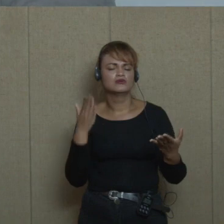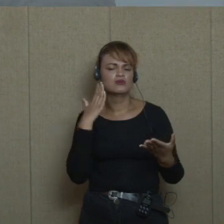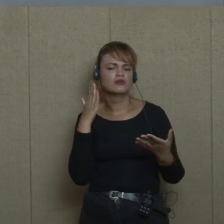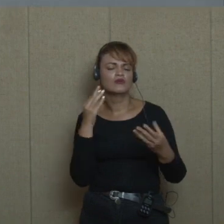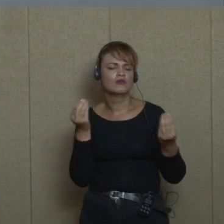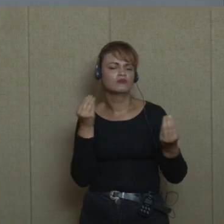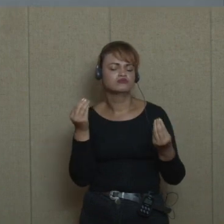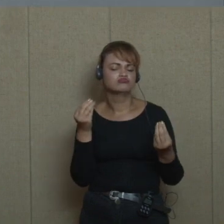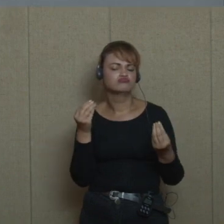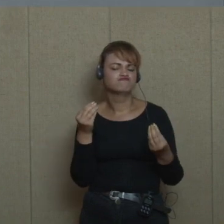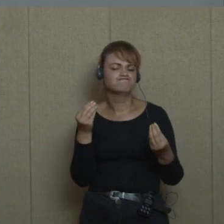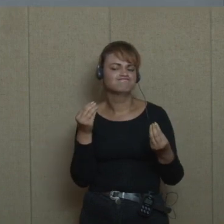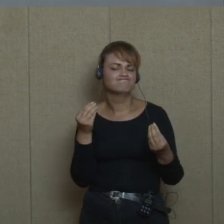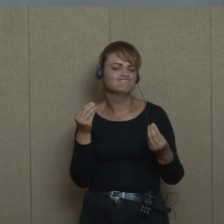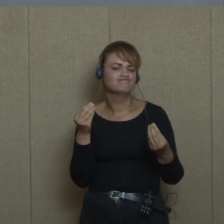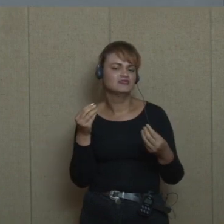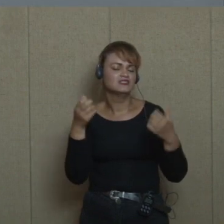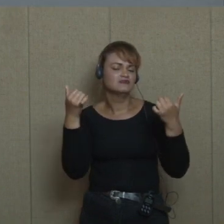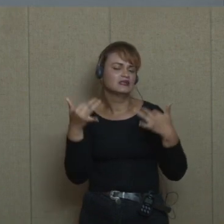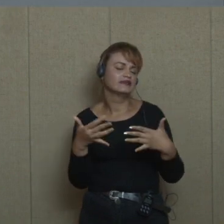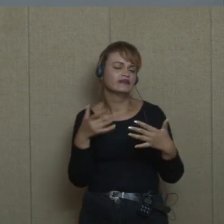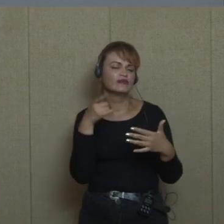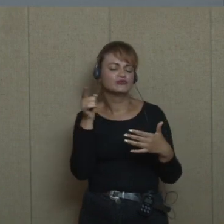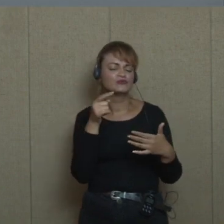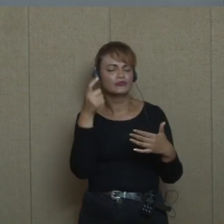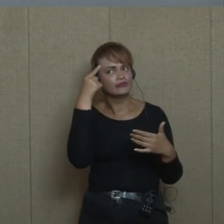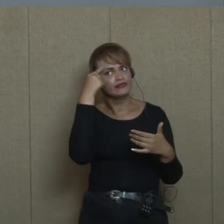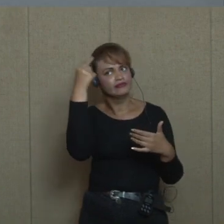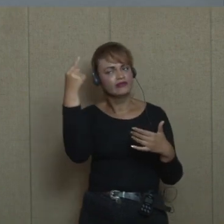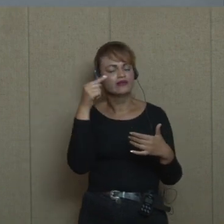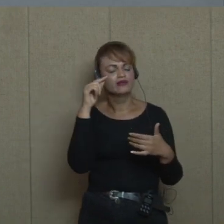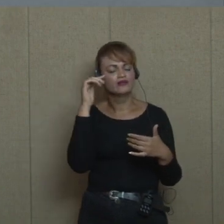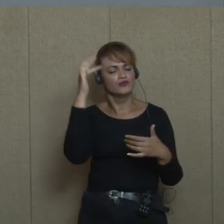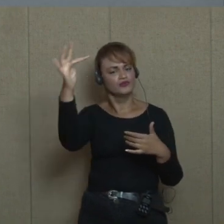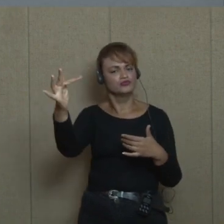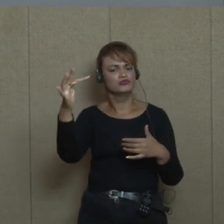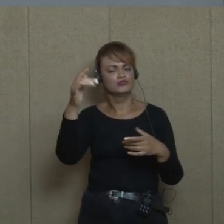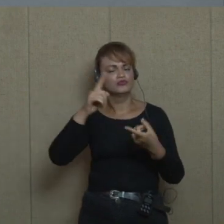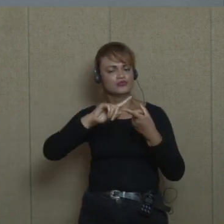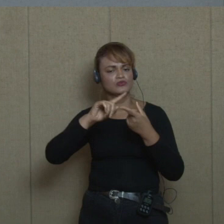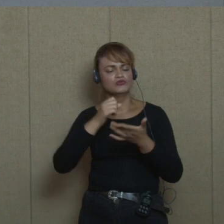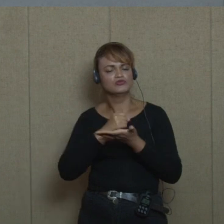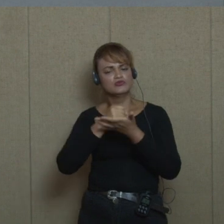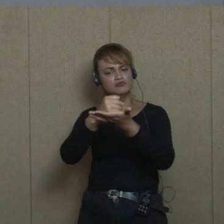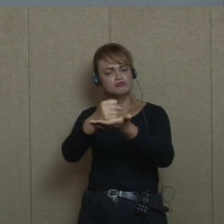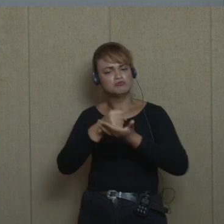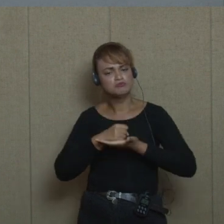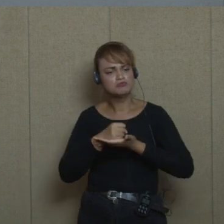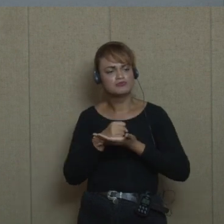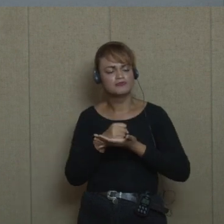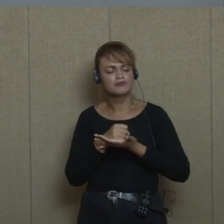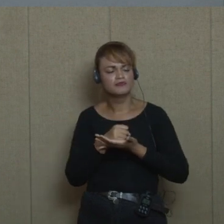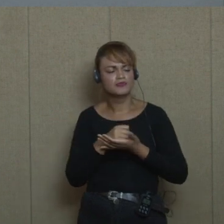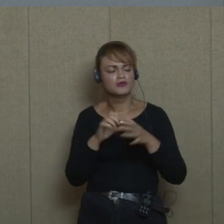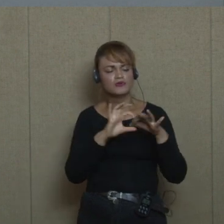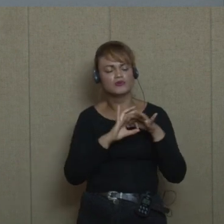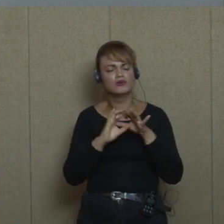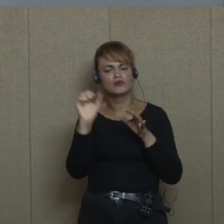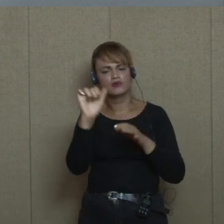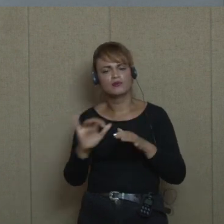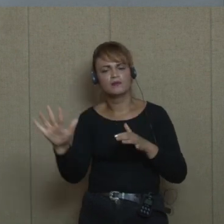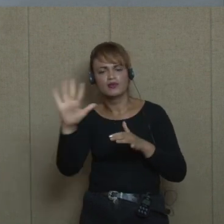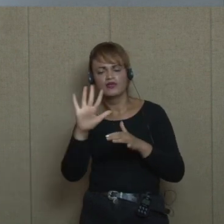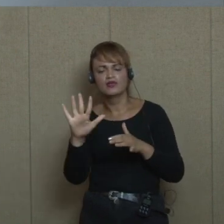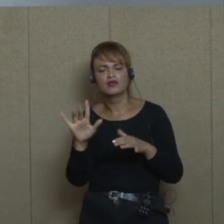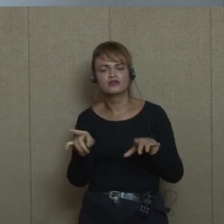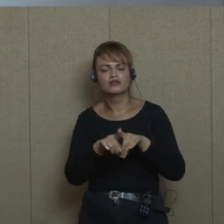nos dá um pouquinho de como o senhor vê esse prospecto de cooperação com a União Europeia